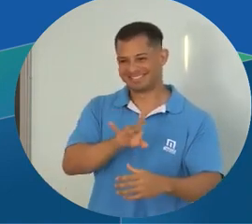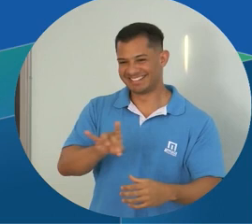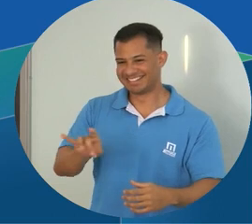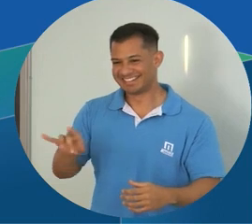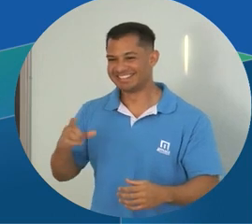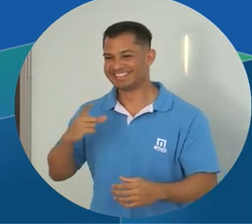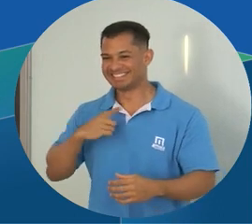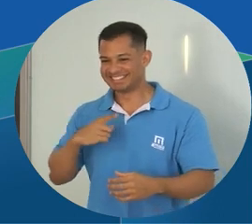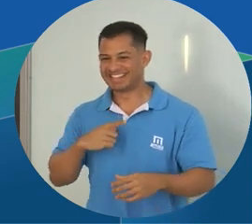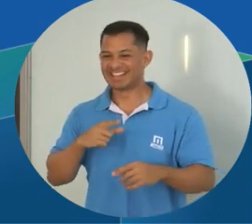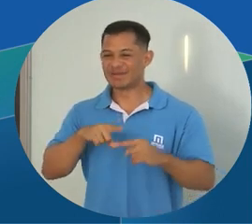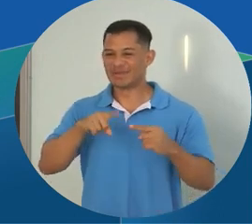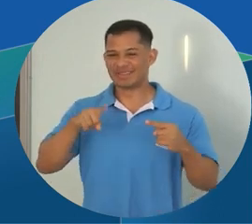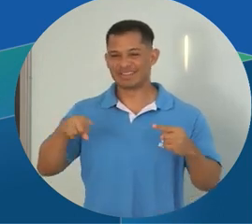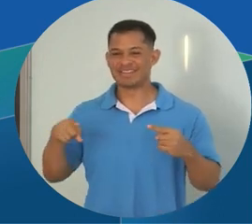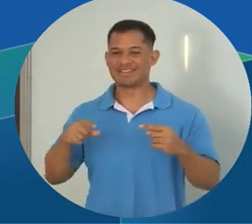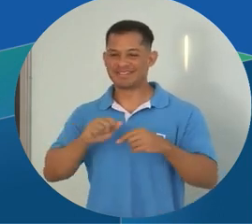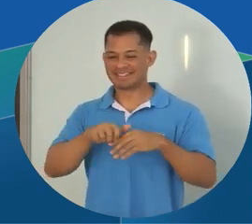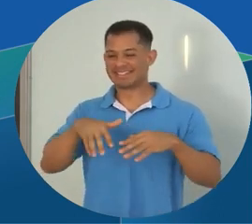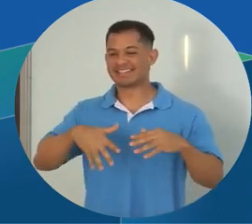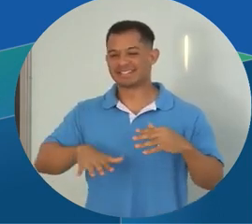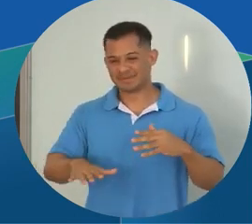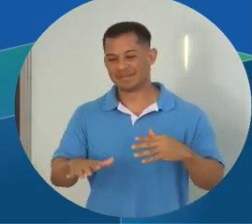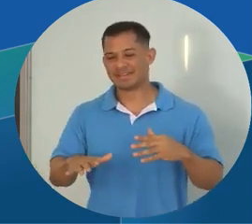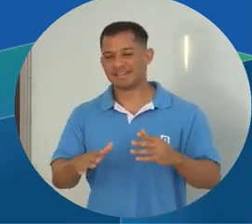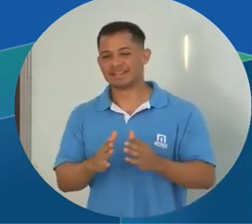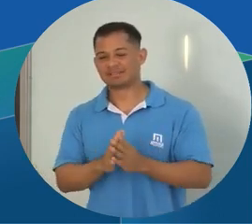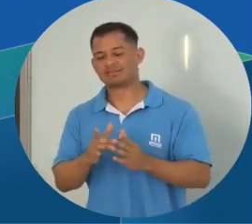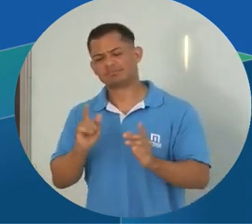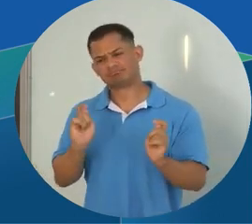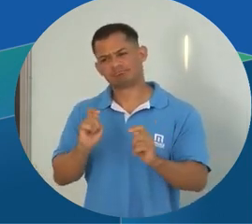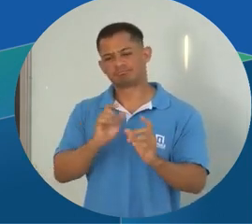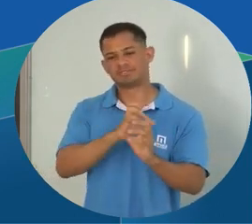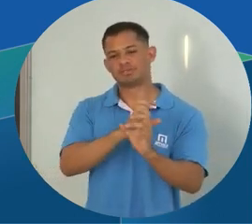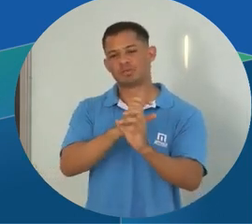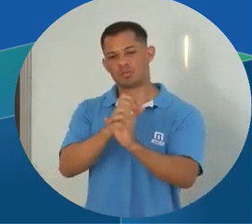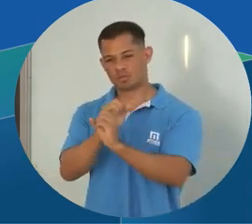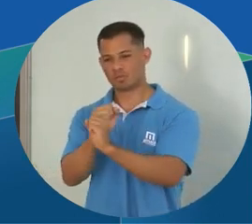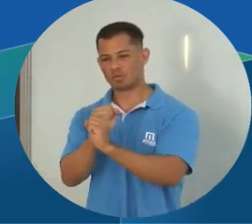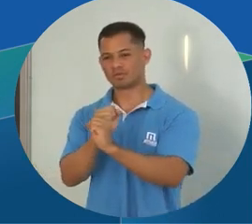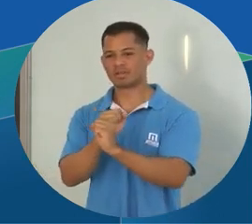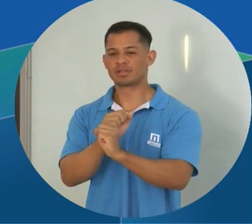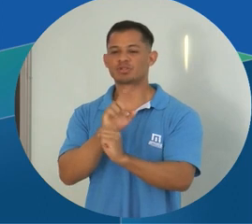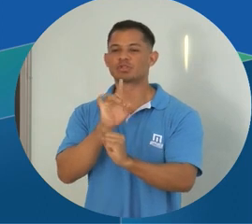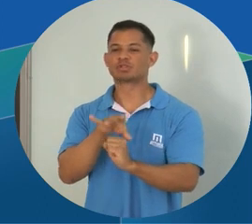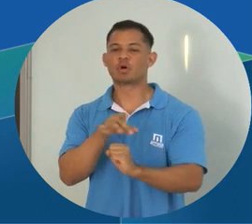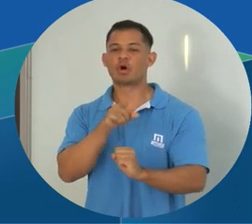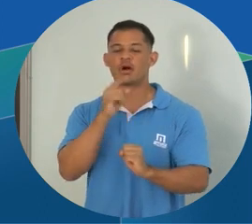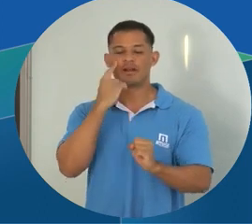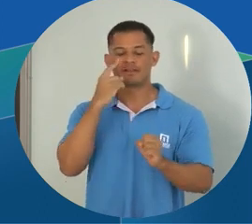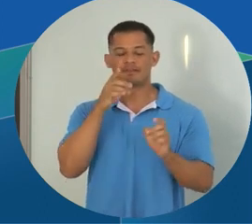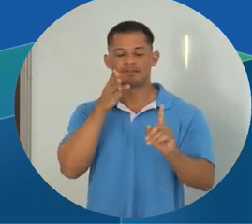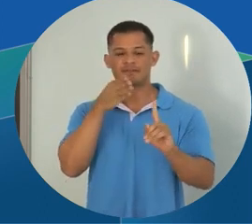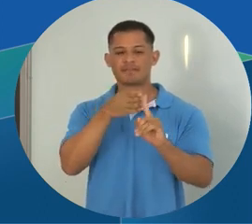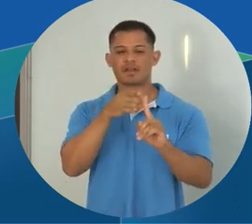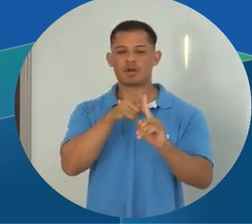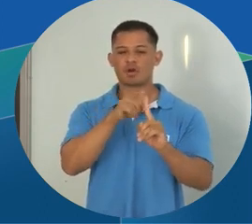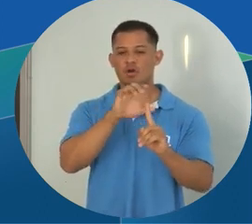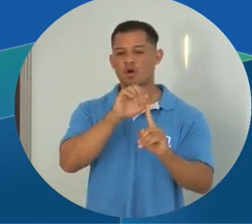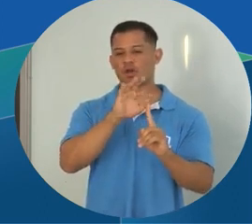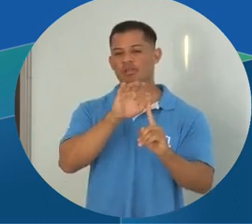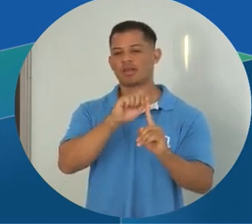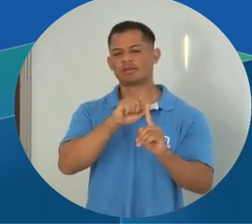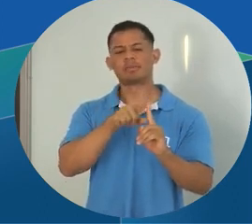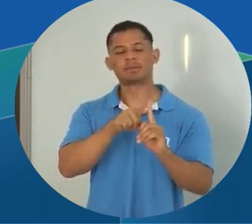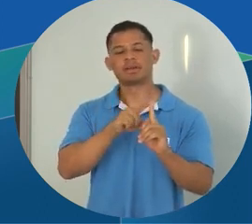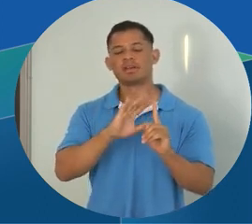sedimento. Ótimo, podemos fazer todas as contas considerando somente aquela cota. Mas e o futuro,